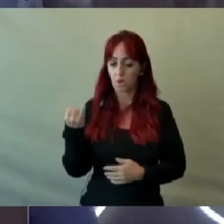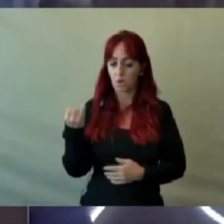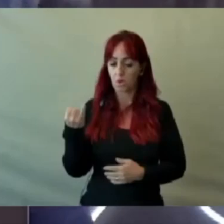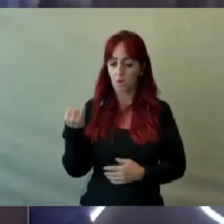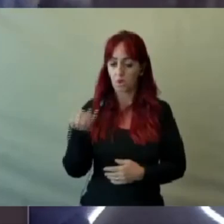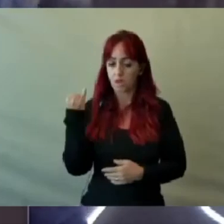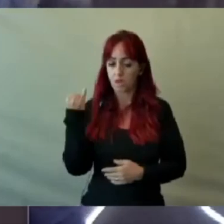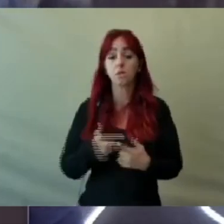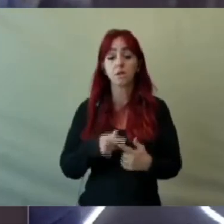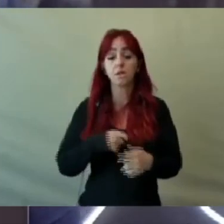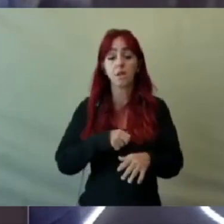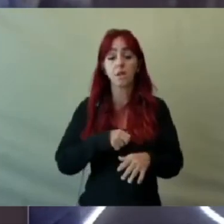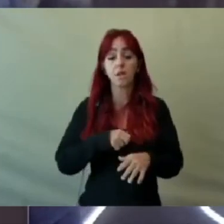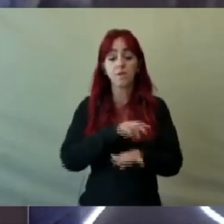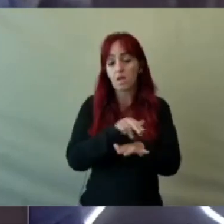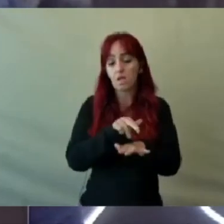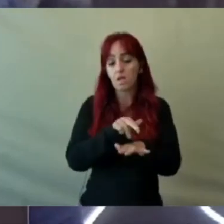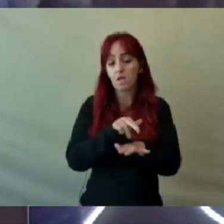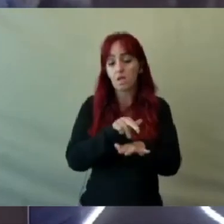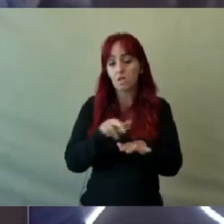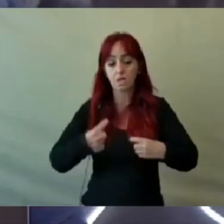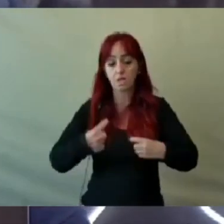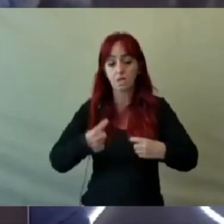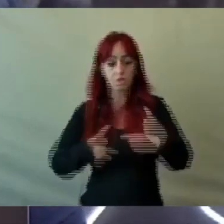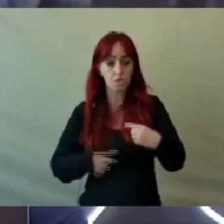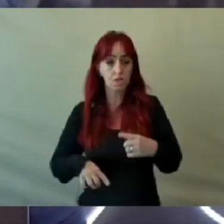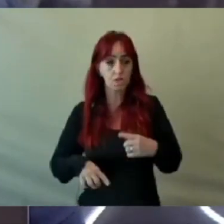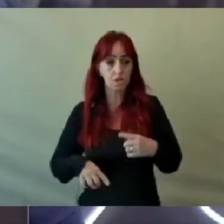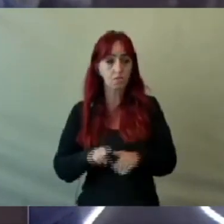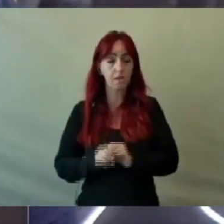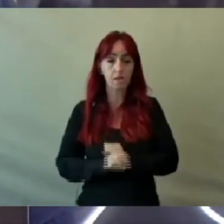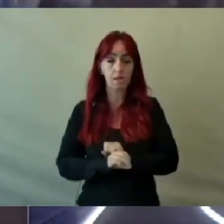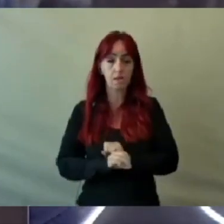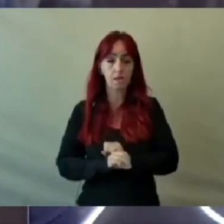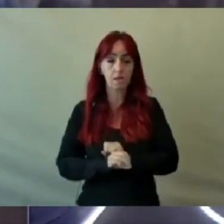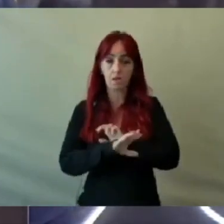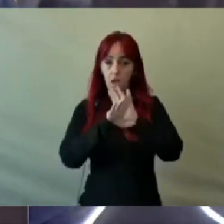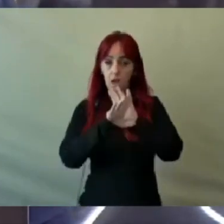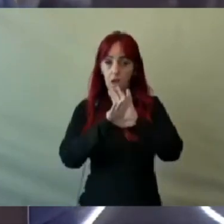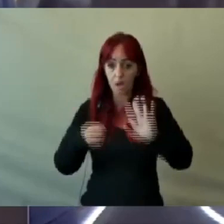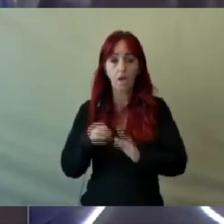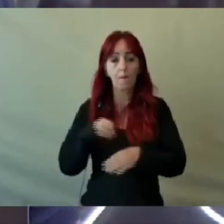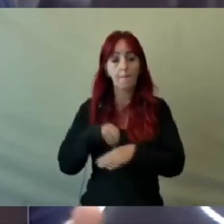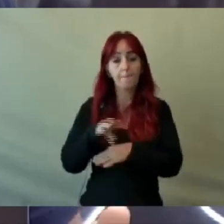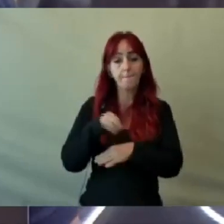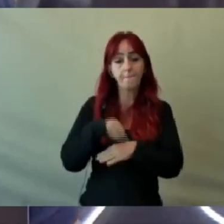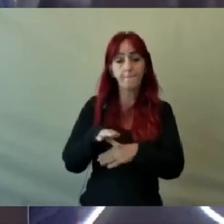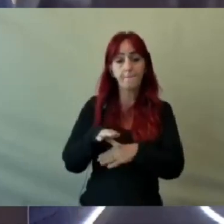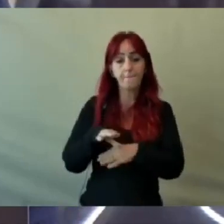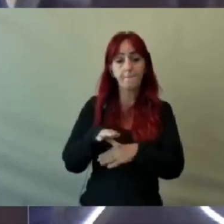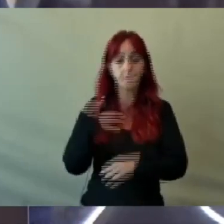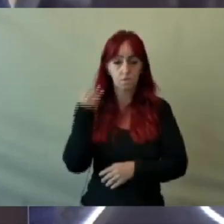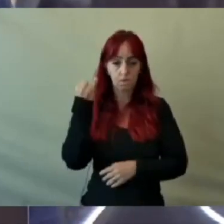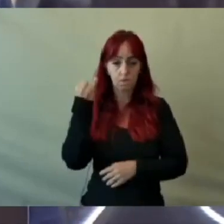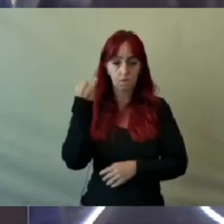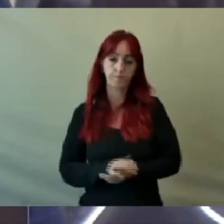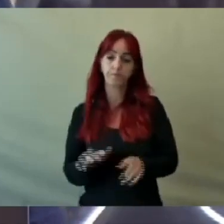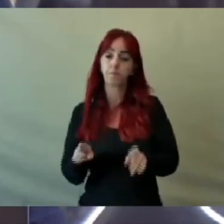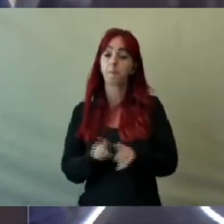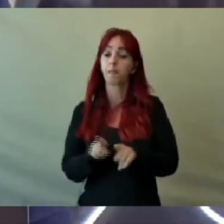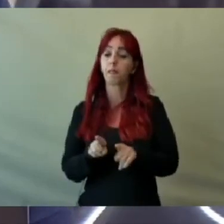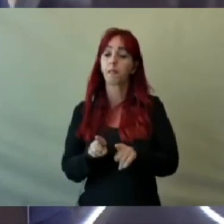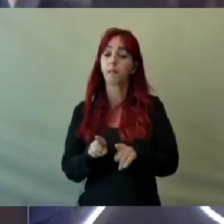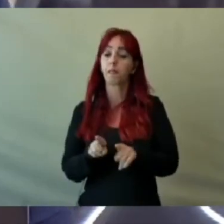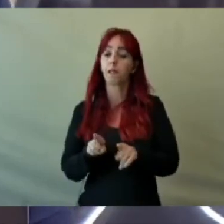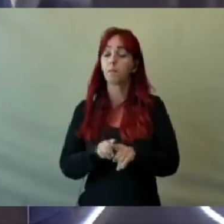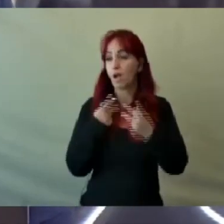aclarando aqui que está sendo muito importante falando também do etarismo que foi